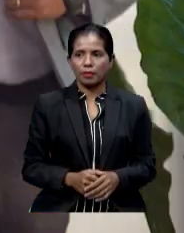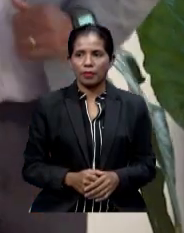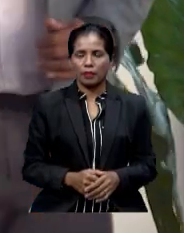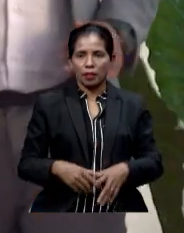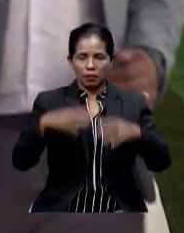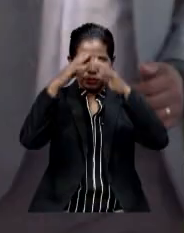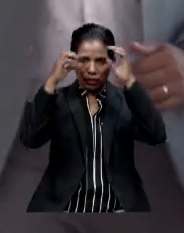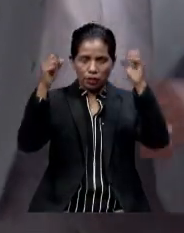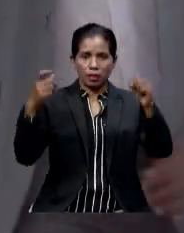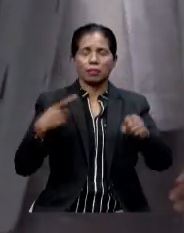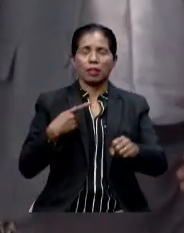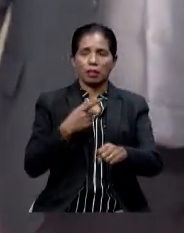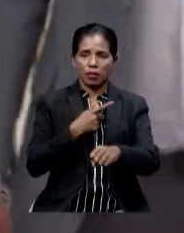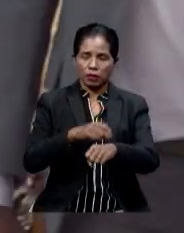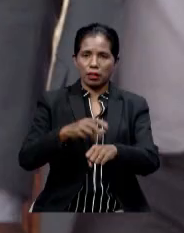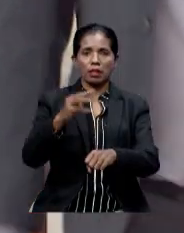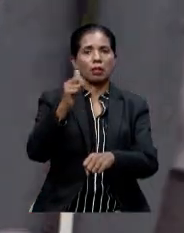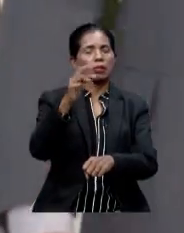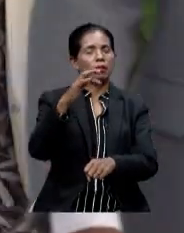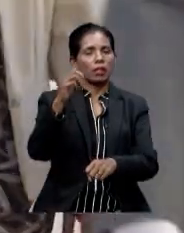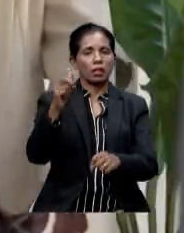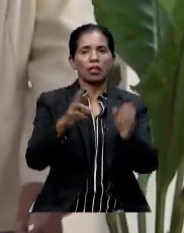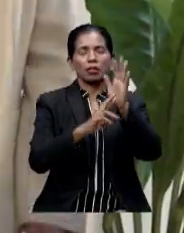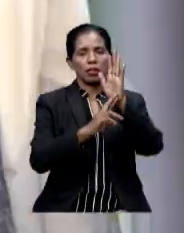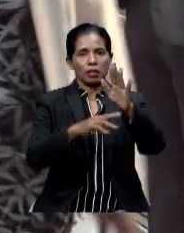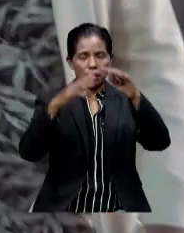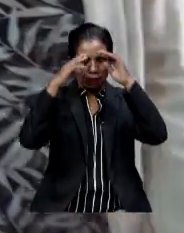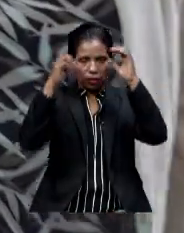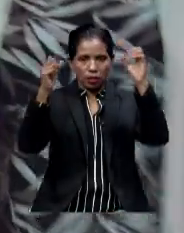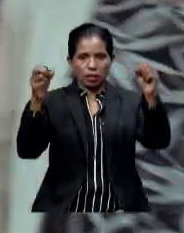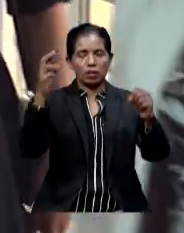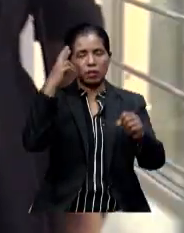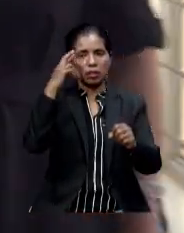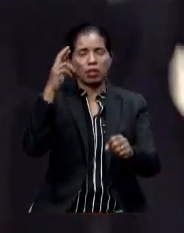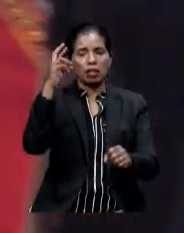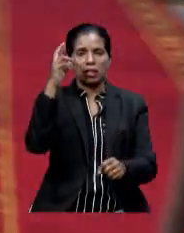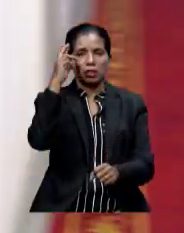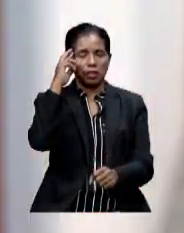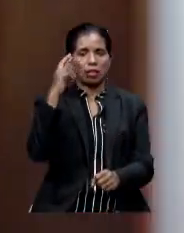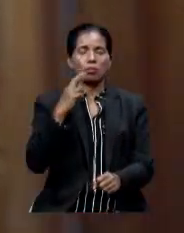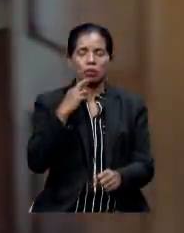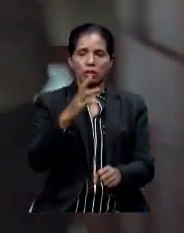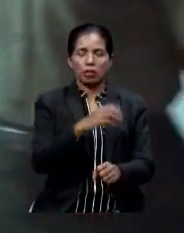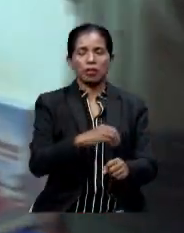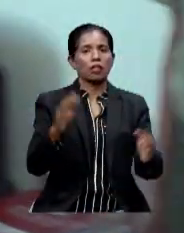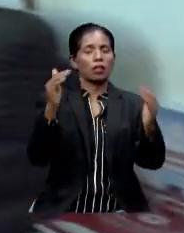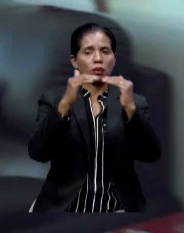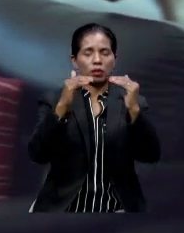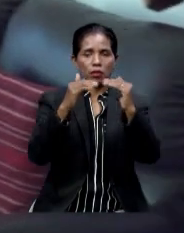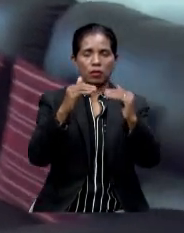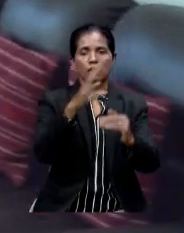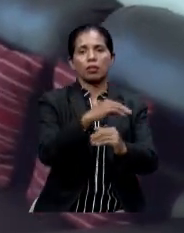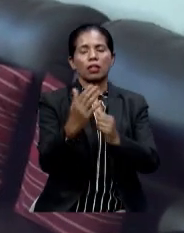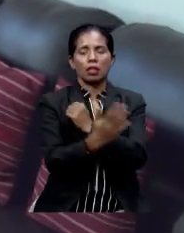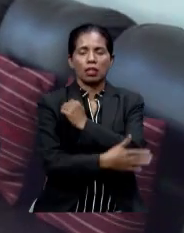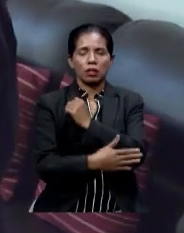Presidente do Parlamento Nacional, Maria Fernanda Lai, se representa Presidente da República, José Ramos Horta, e a Cimeira se festado Comunidade